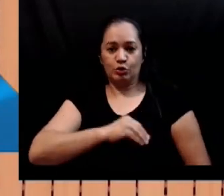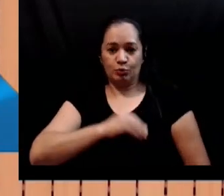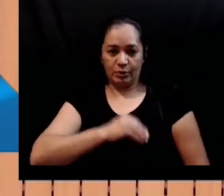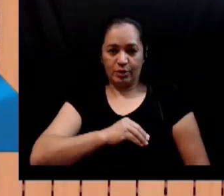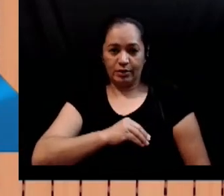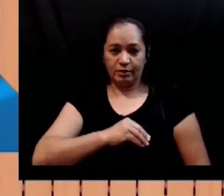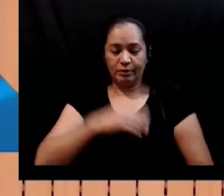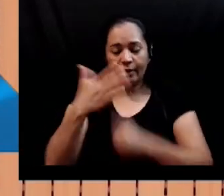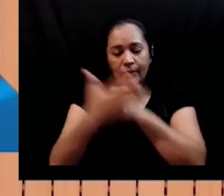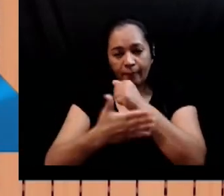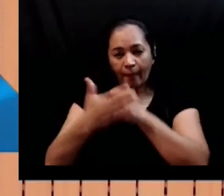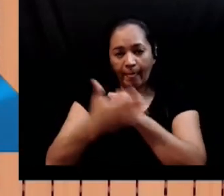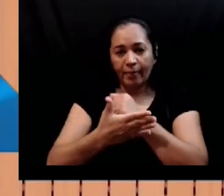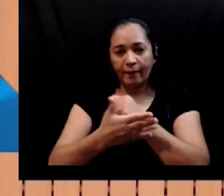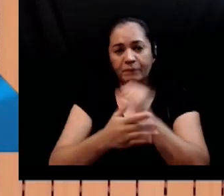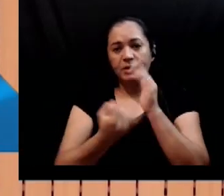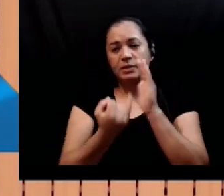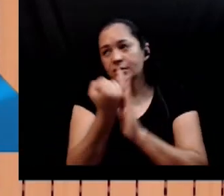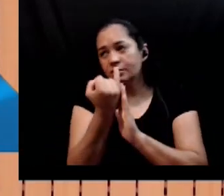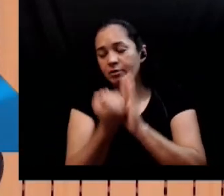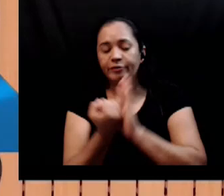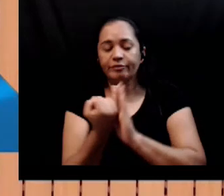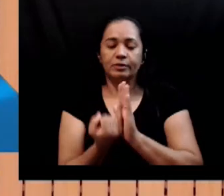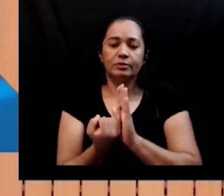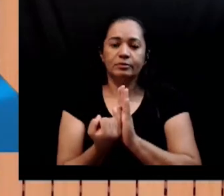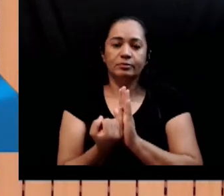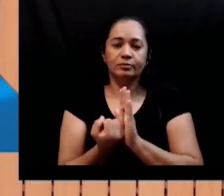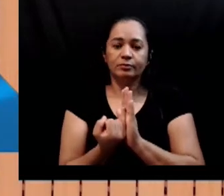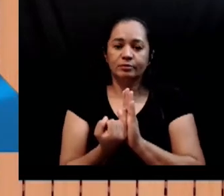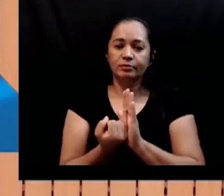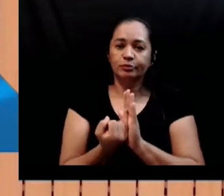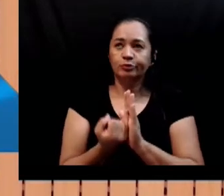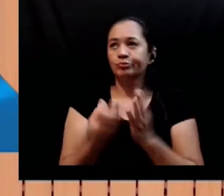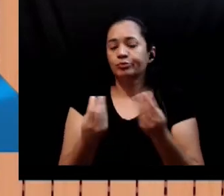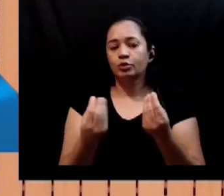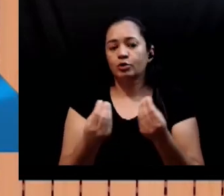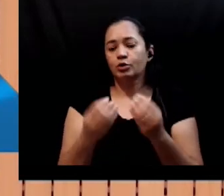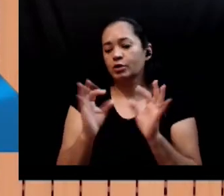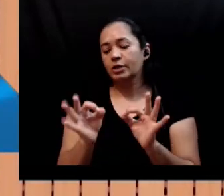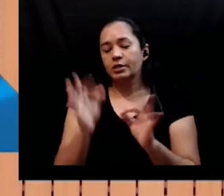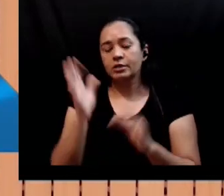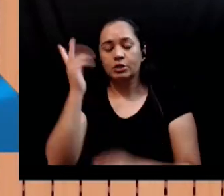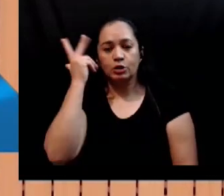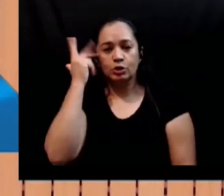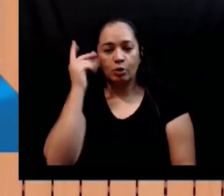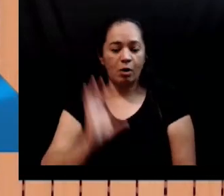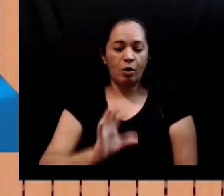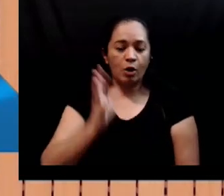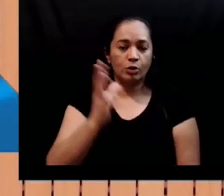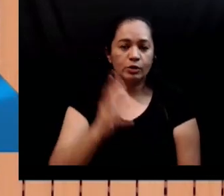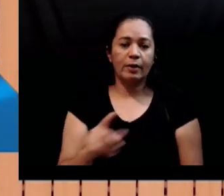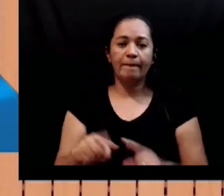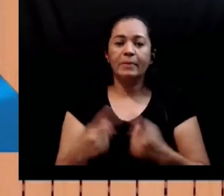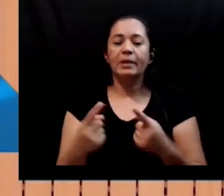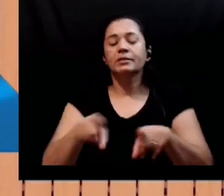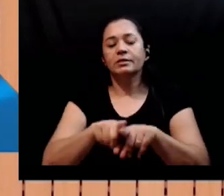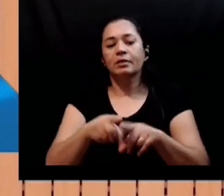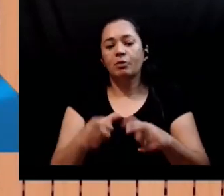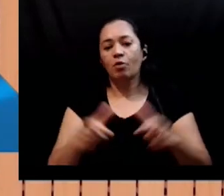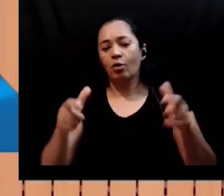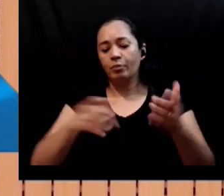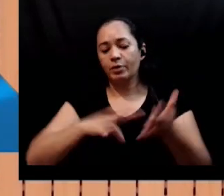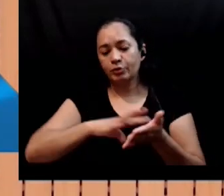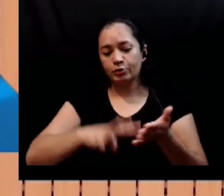da inflação, na base daquilo que seria o corriqueiro de acontecer, mas o crescimento real da folha de pagamento, ou seja,